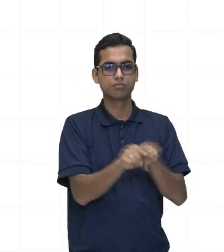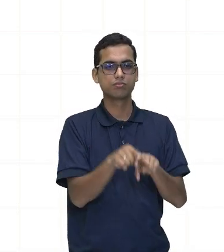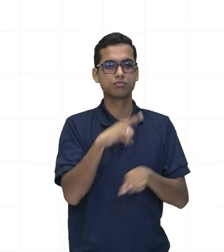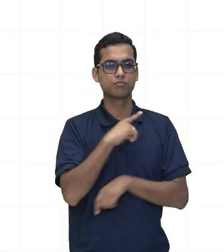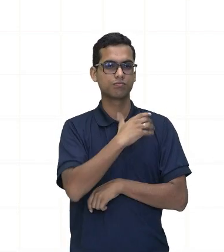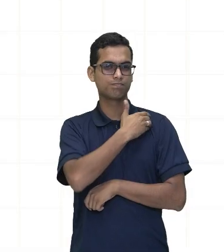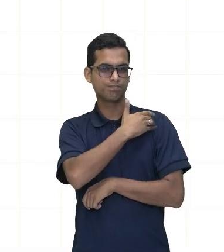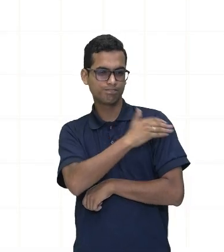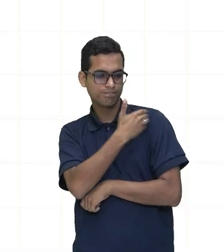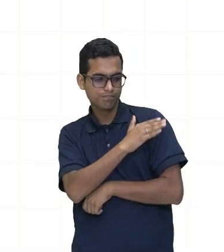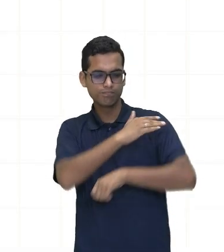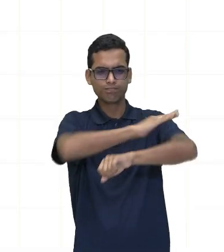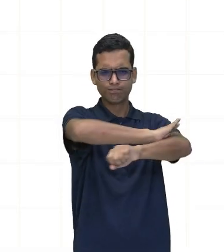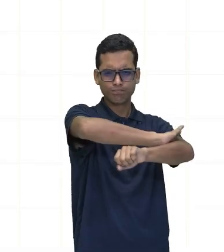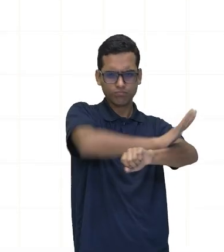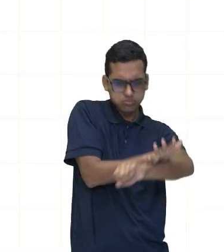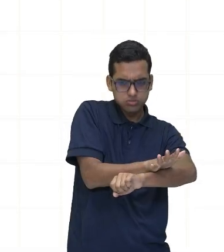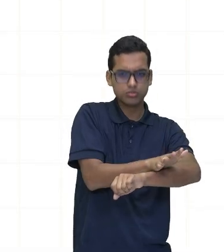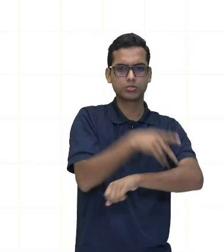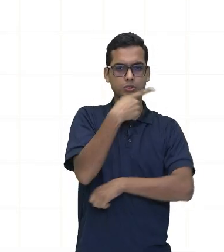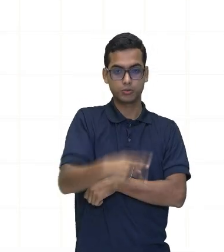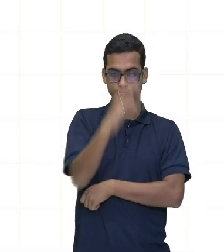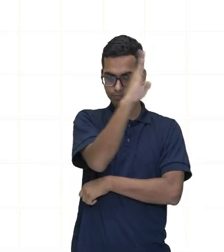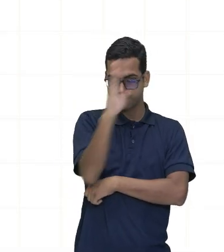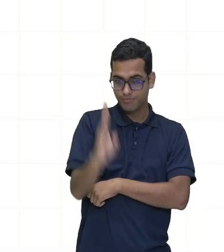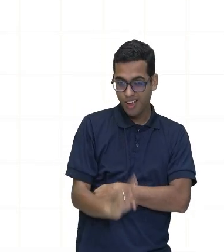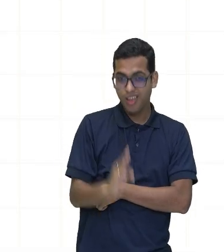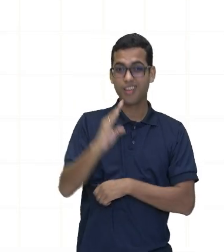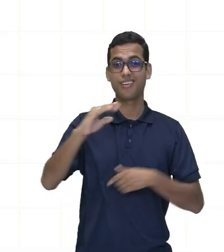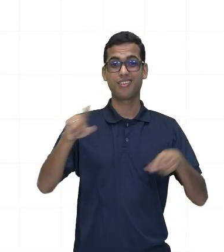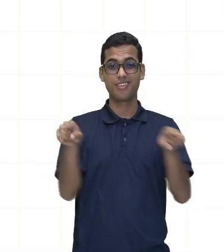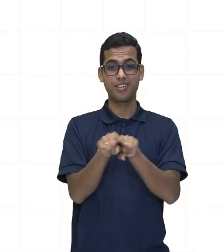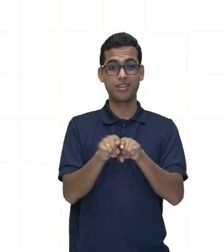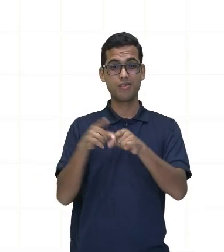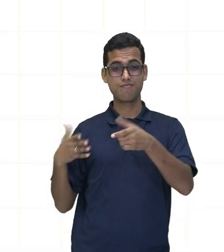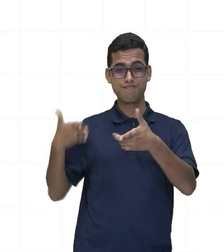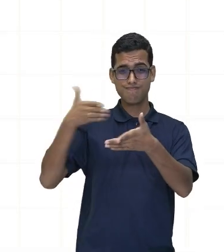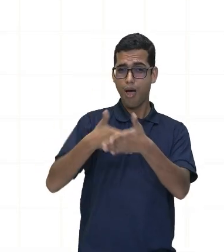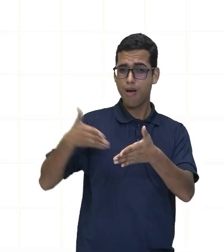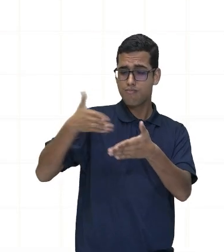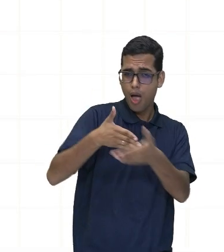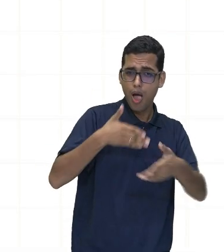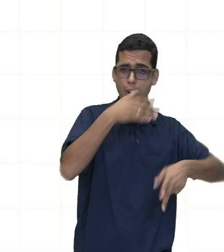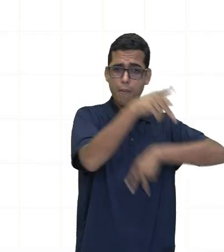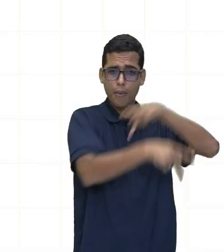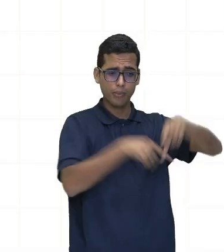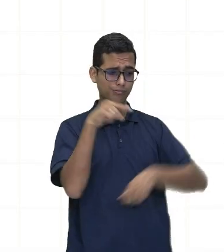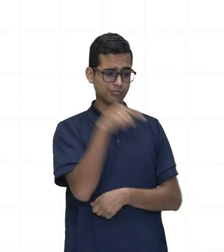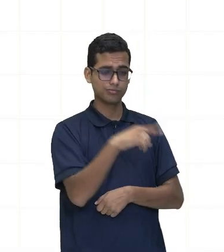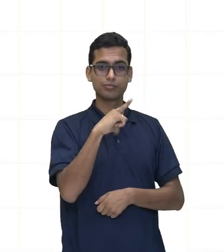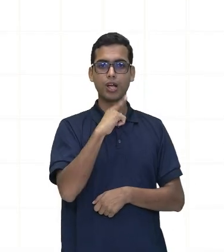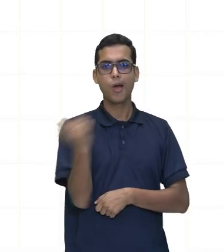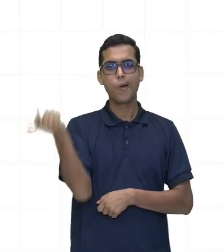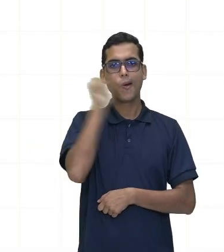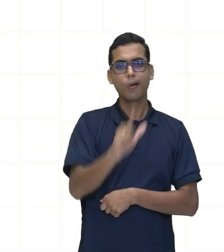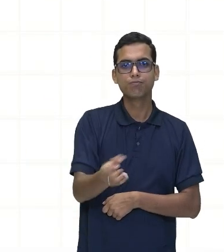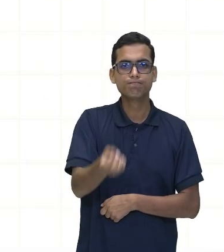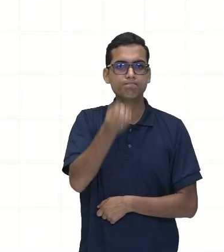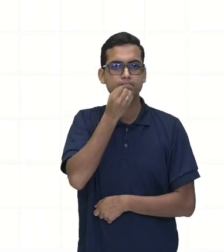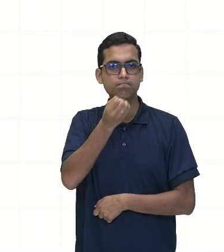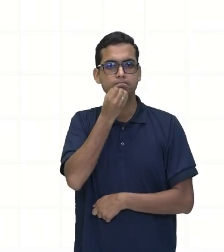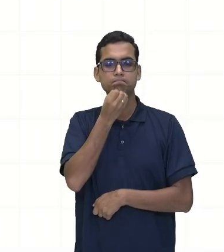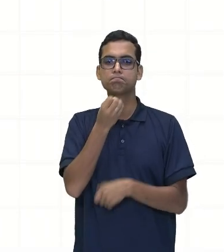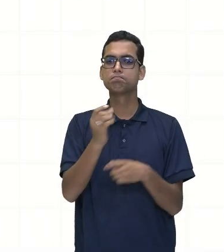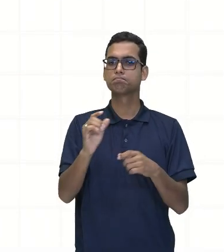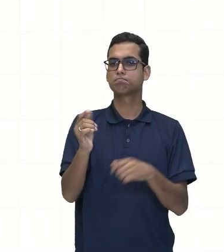discriminação, sofrem racismo no Brasil, e isso acaba limitando, né, a população a oportunidades, né? Muitos deles